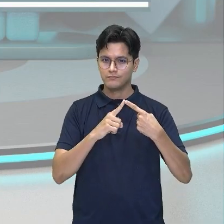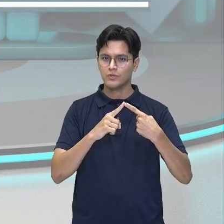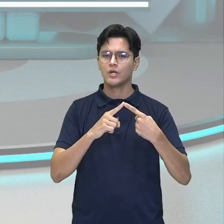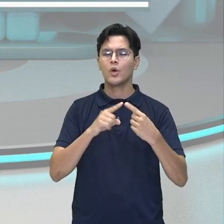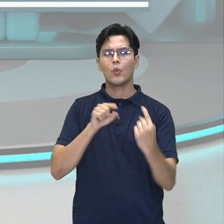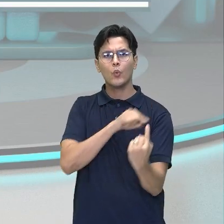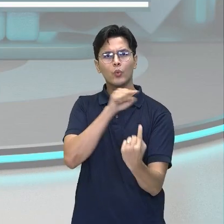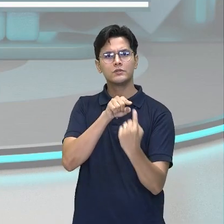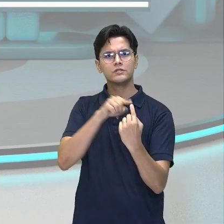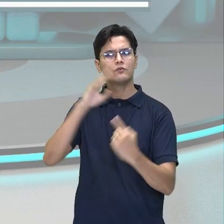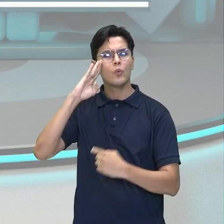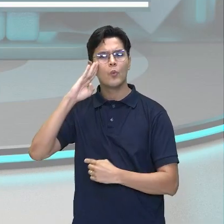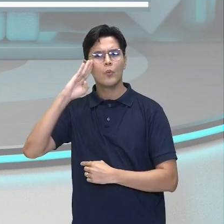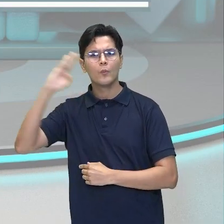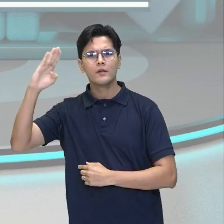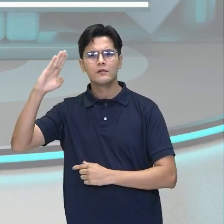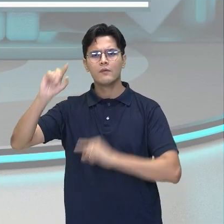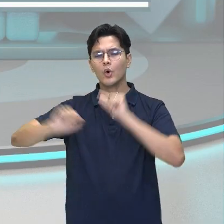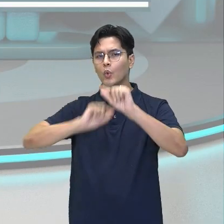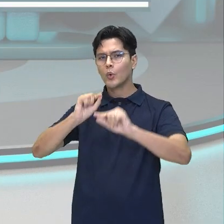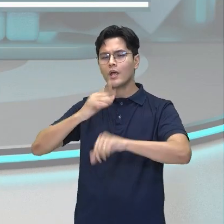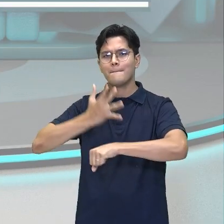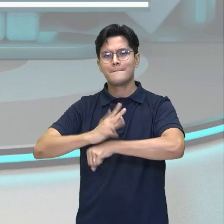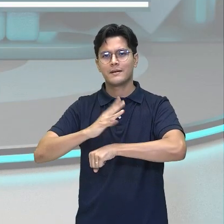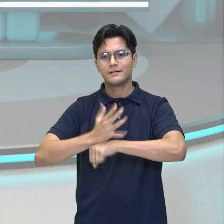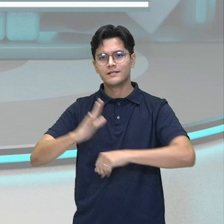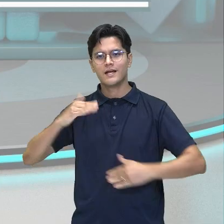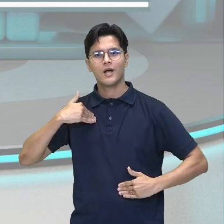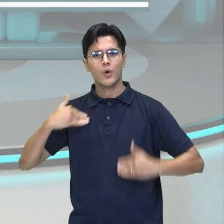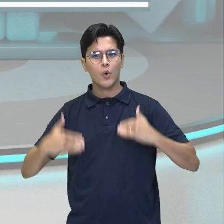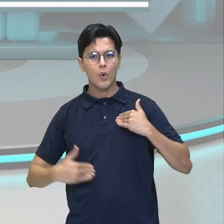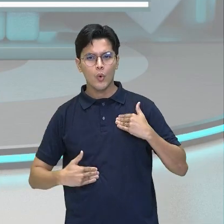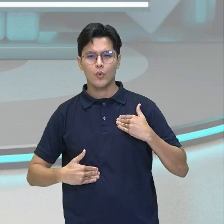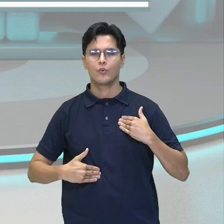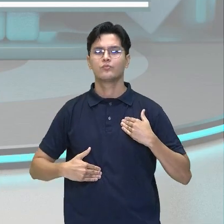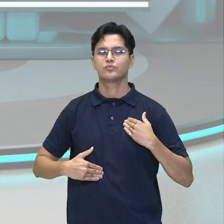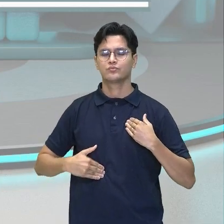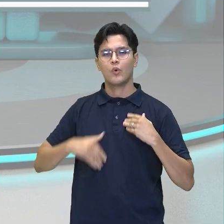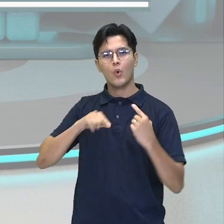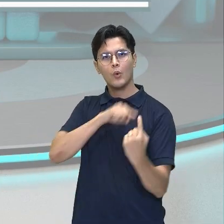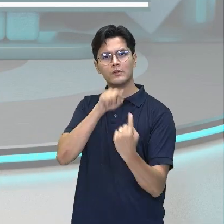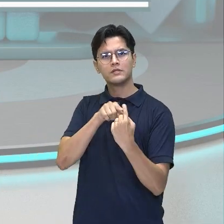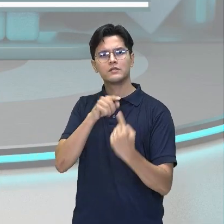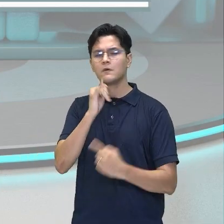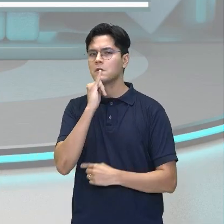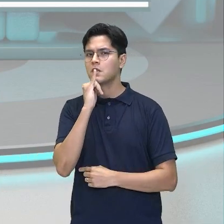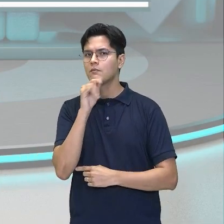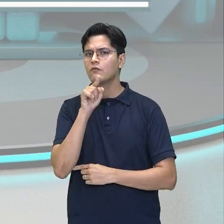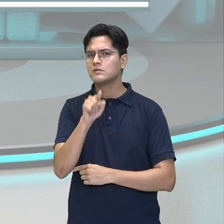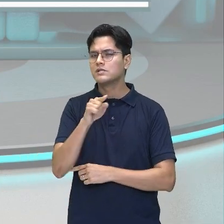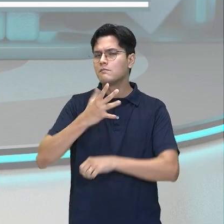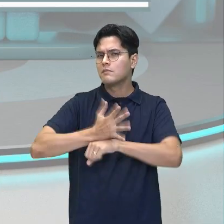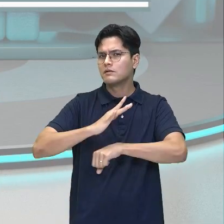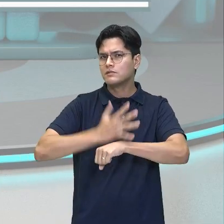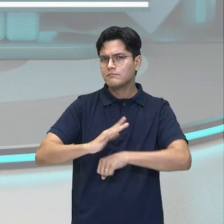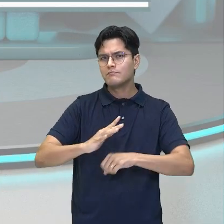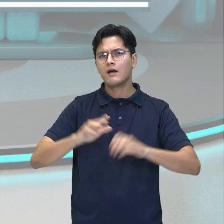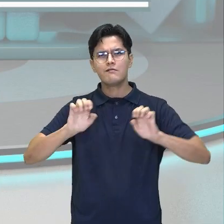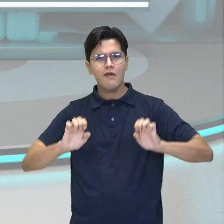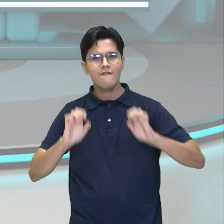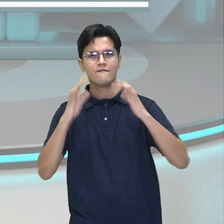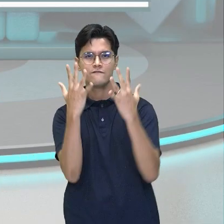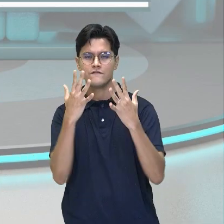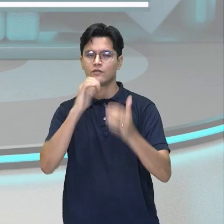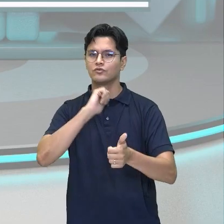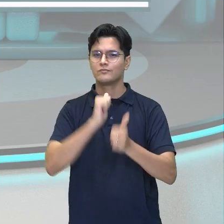objetivo principal treinar o corpo para você participar, por exemplo, de eventos esportivos,